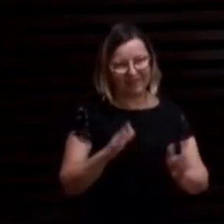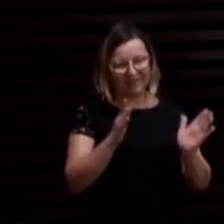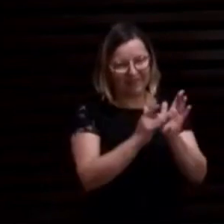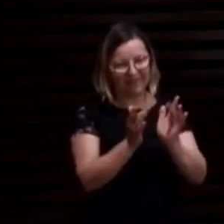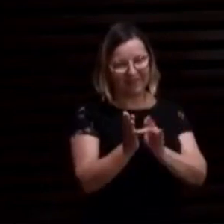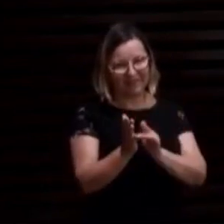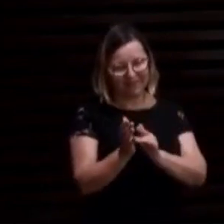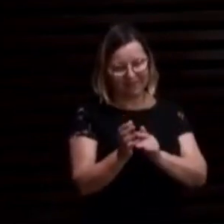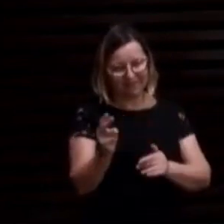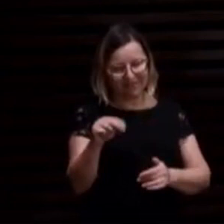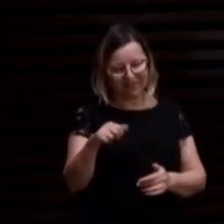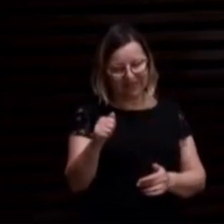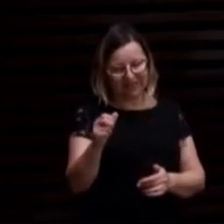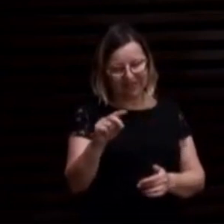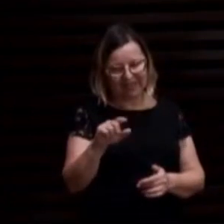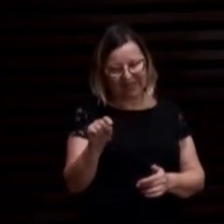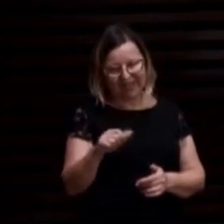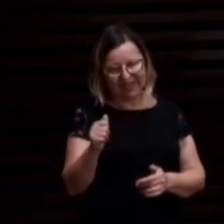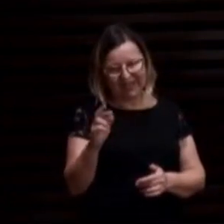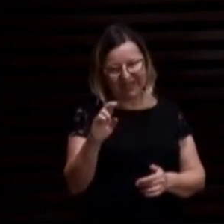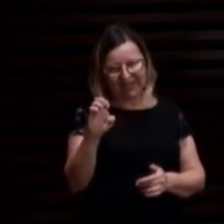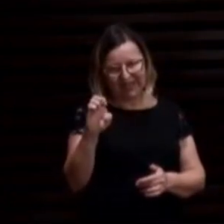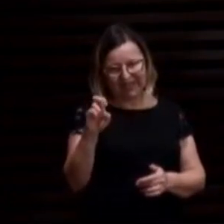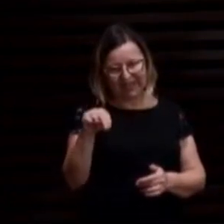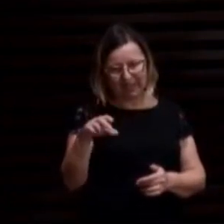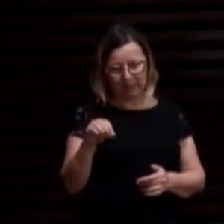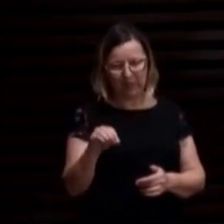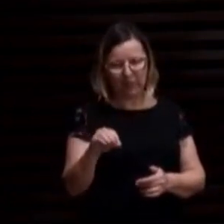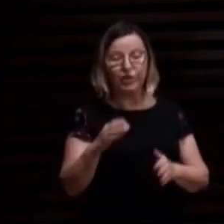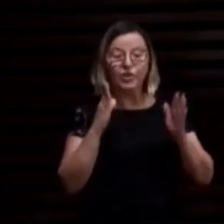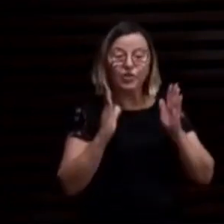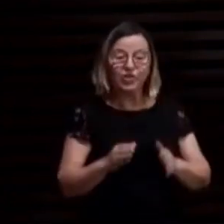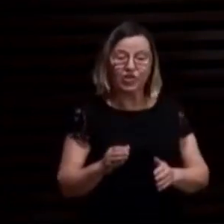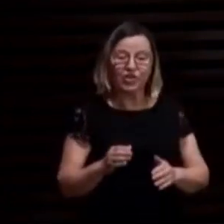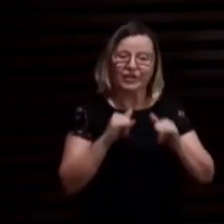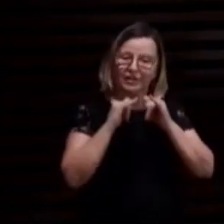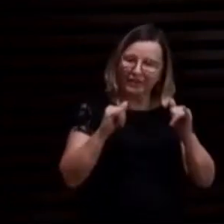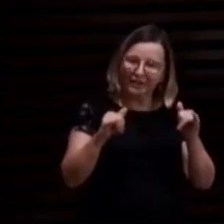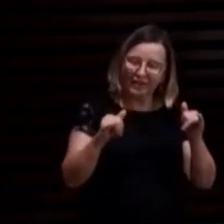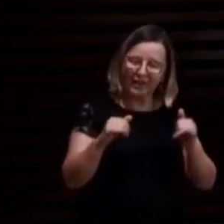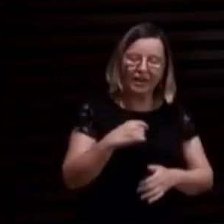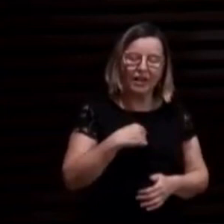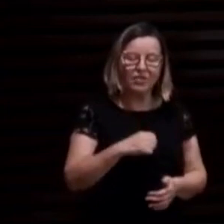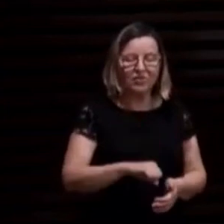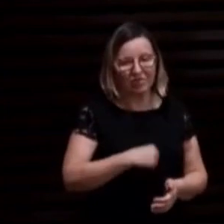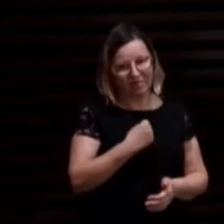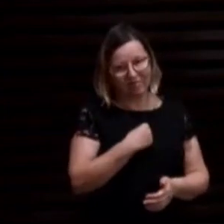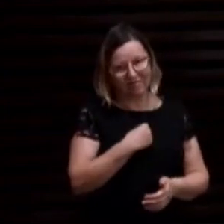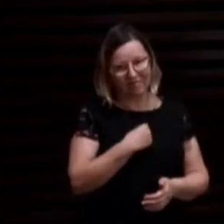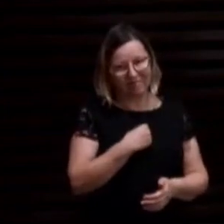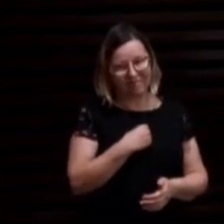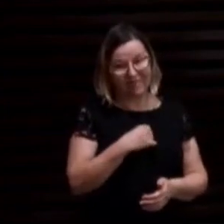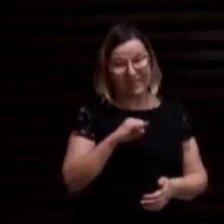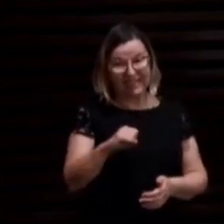Então lhes disse Jesus, já vos declarei que sou eu sou. Se é a